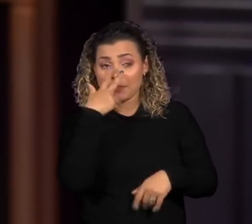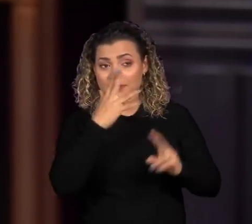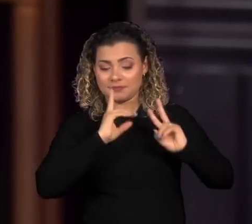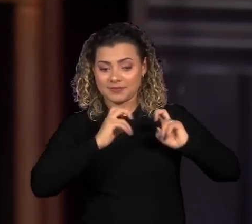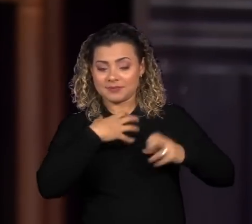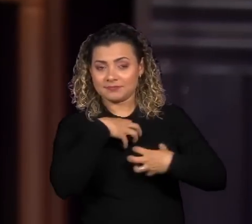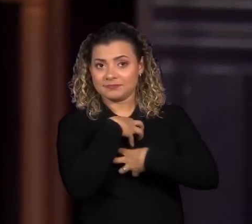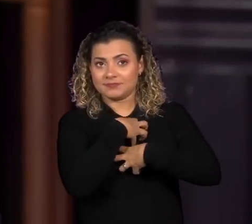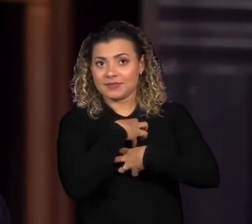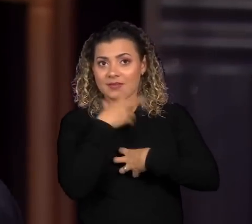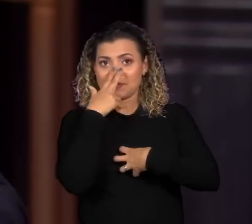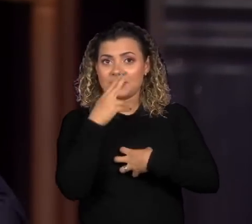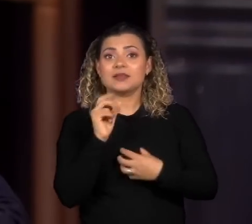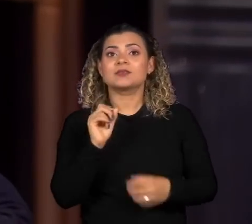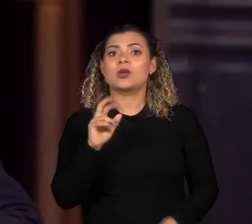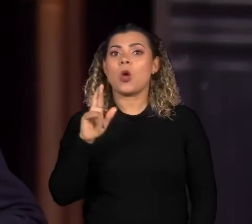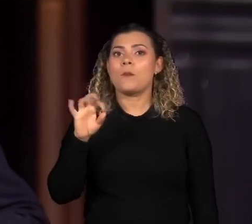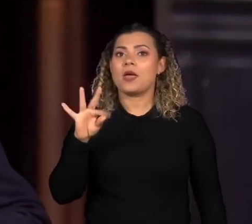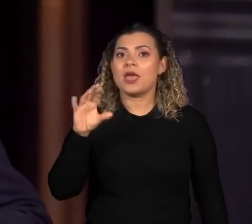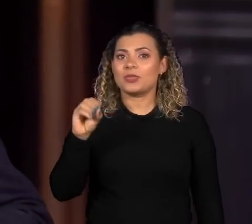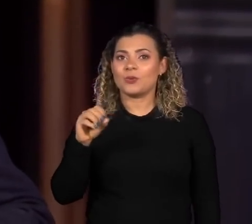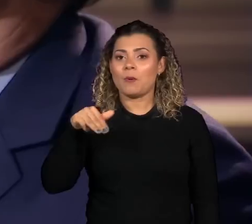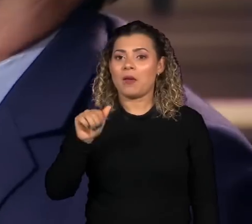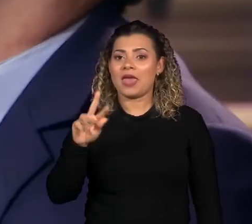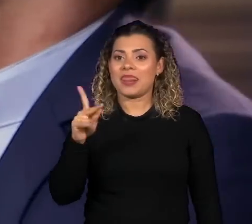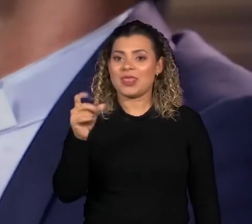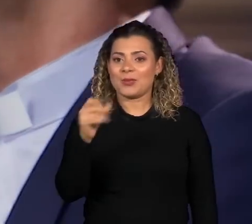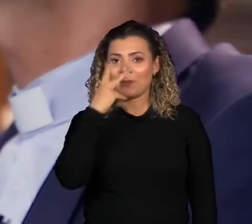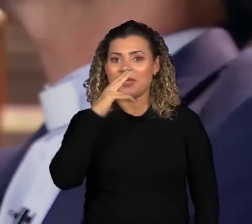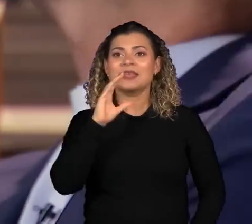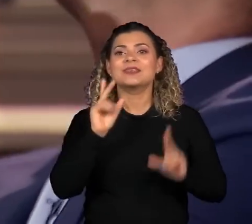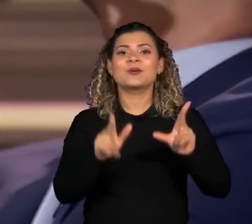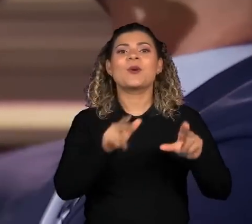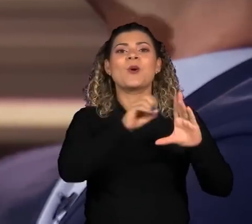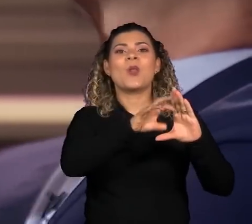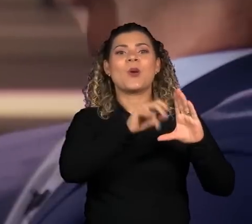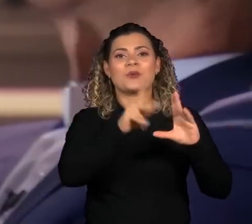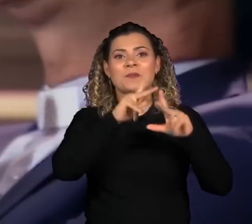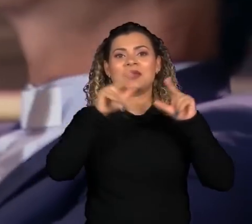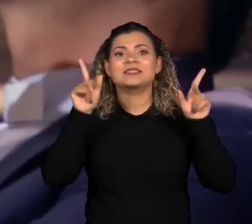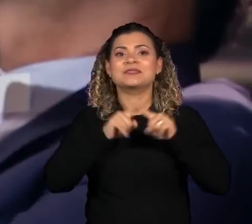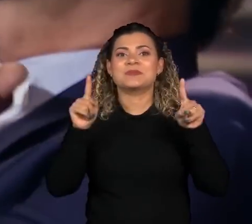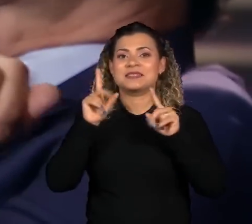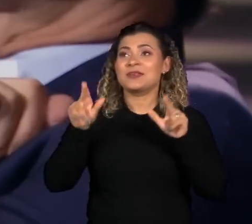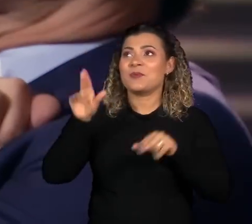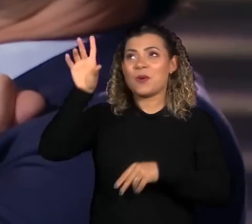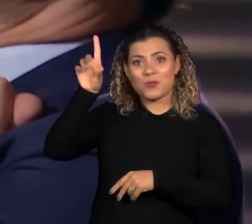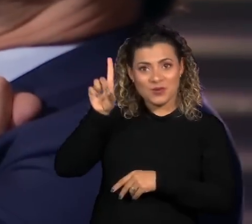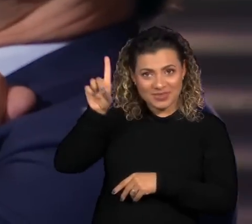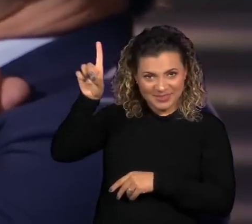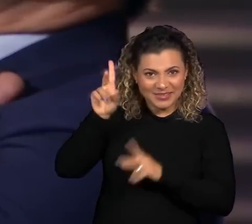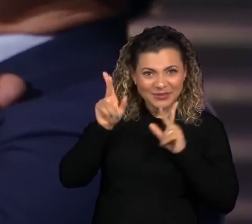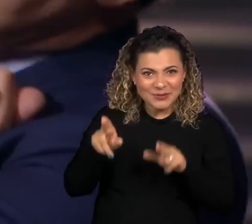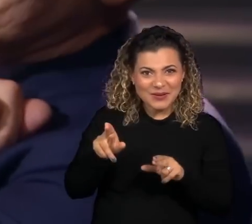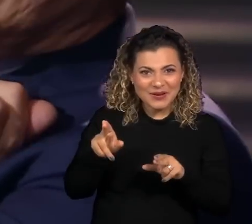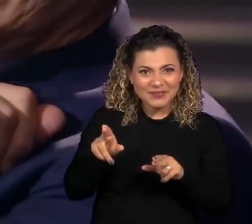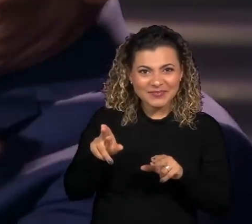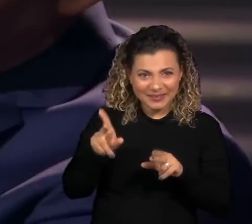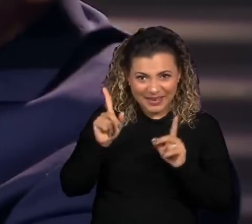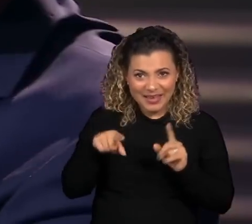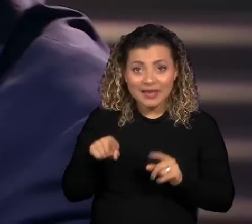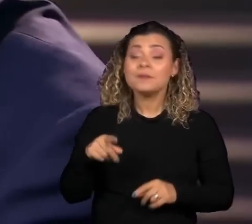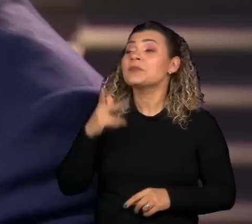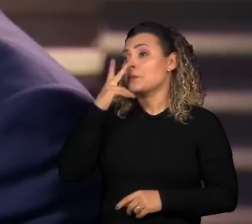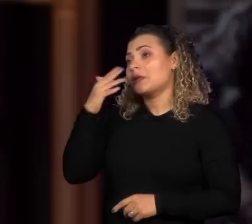espécie de Roberto Marinho de Cristo? Olha, eu não cheguei a pensar isso, mas me chamaram de Silvio Santos. Silvio Santos. É isso, não